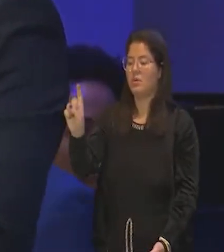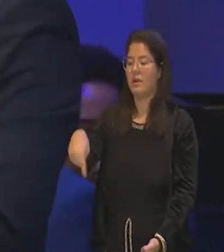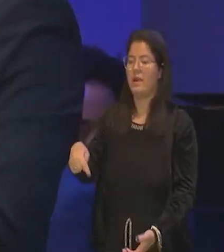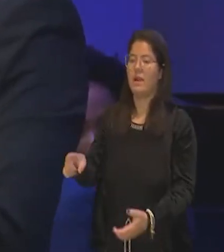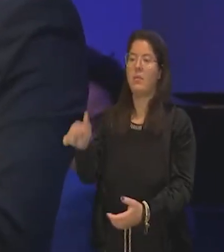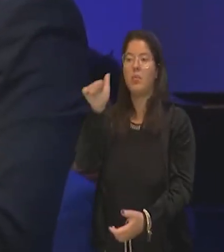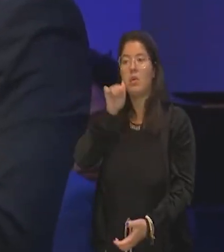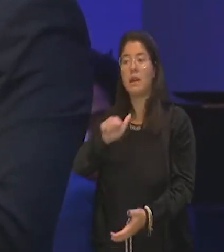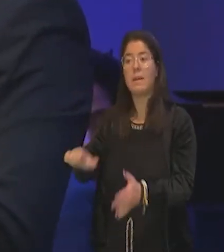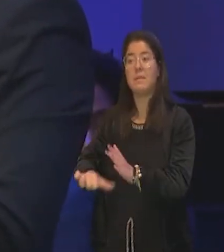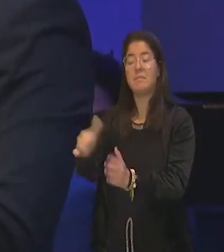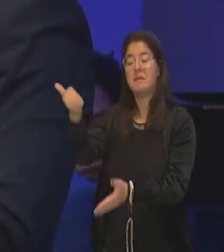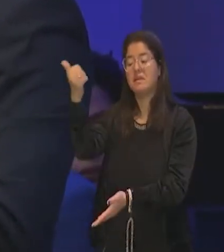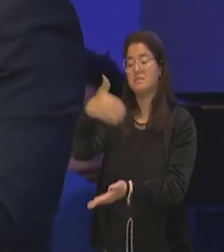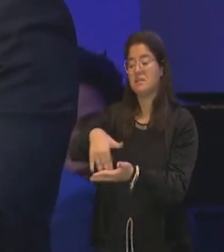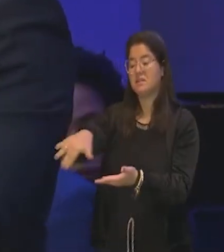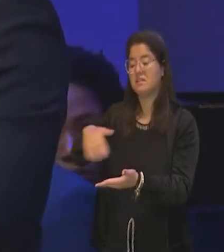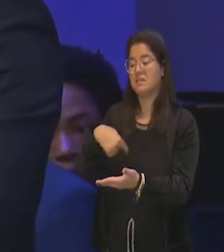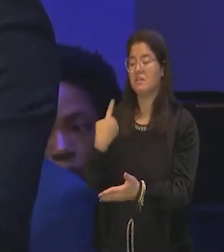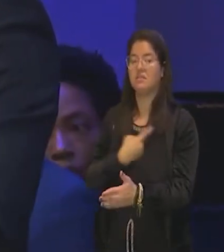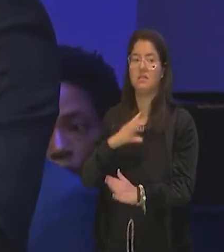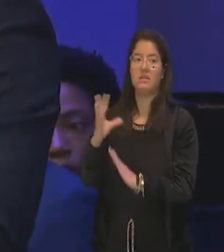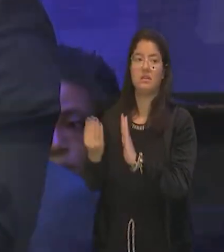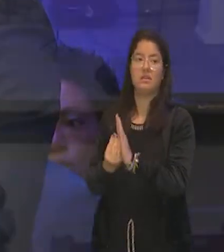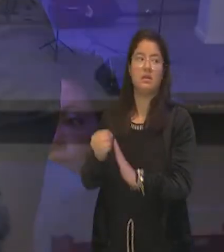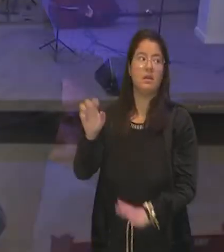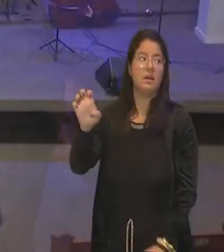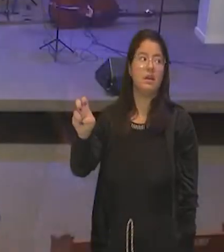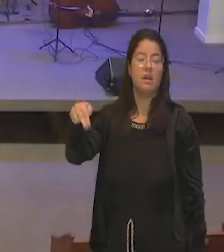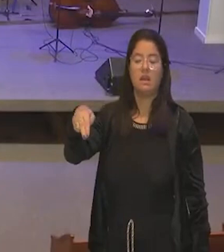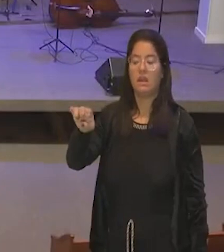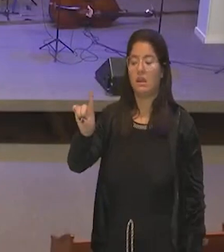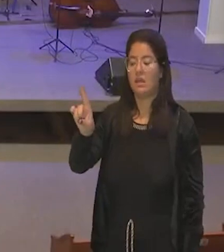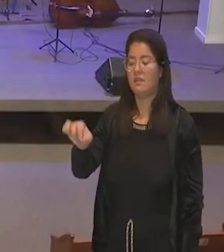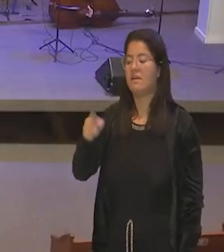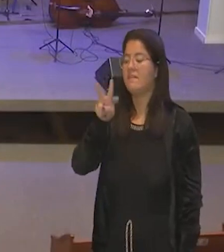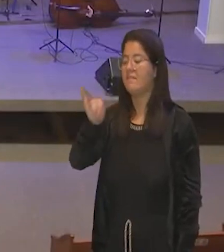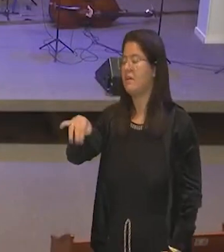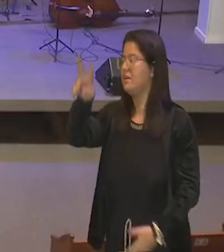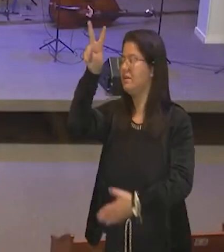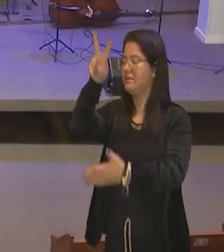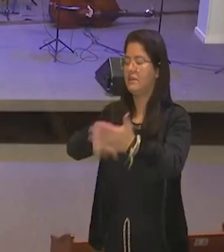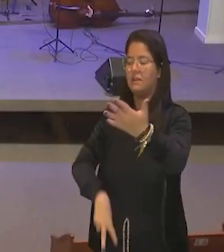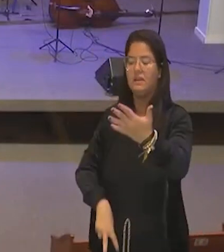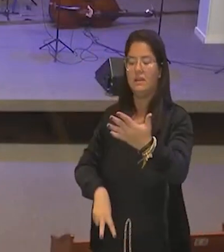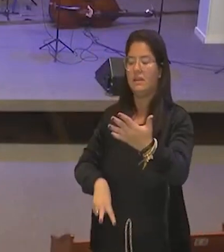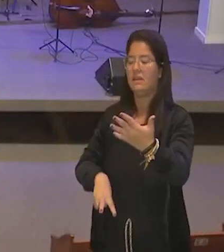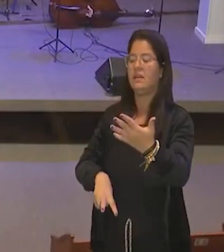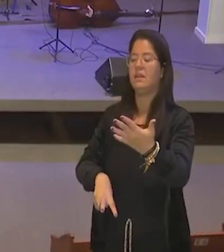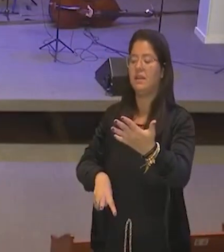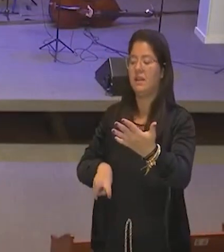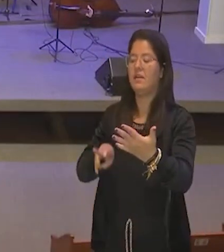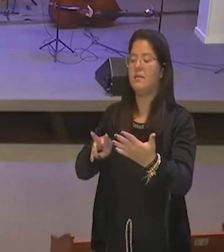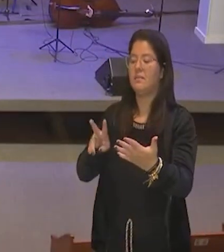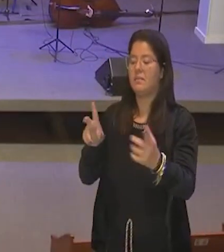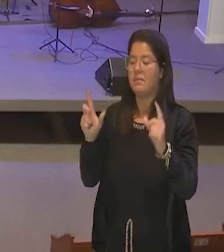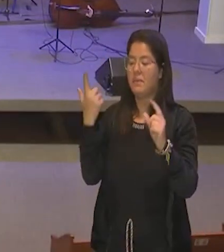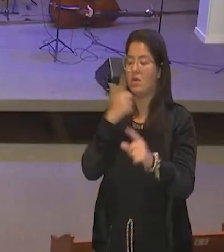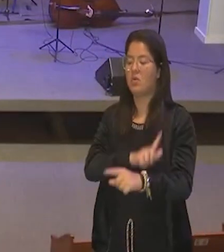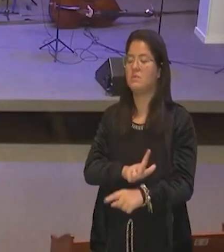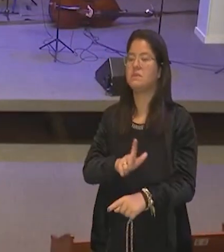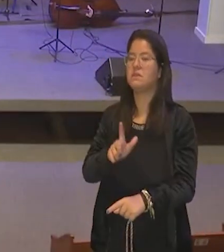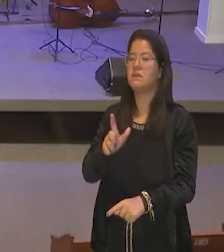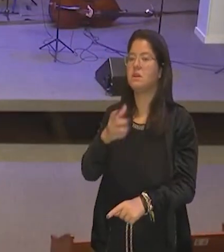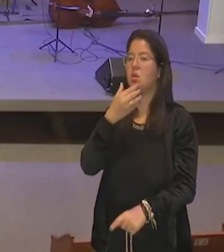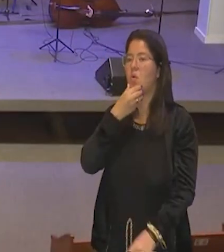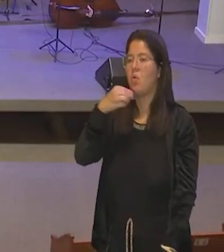secretária de nossa igreja. Ela trará o termo de posse que será lido, assim, empossando o pastor Mateus